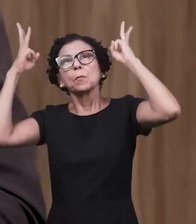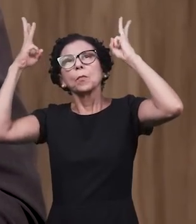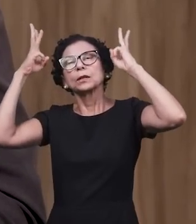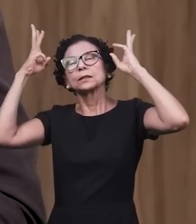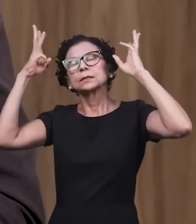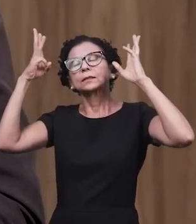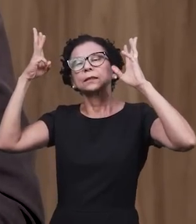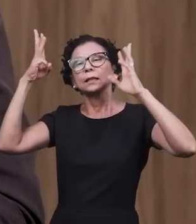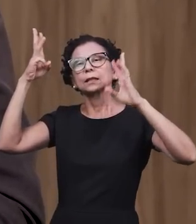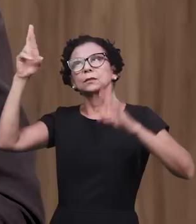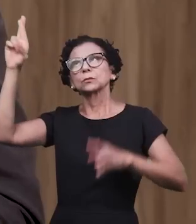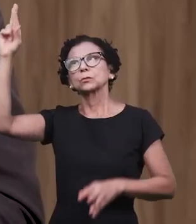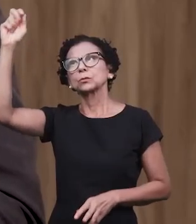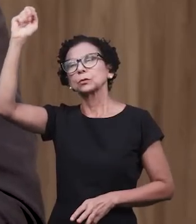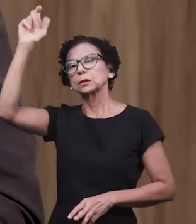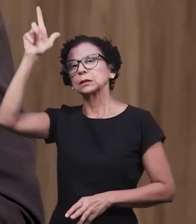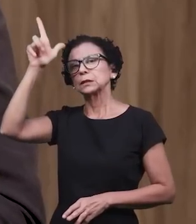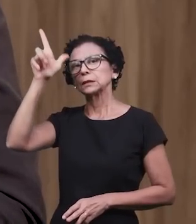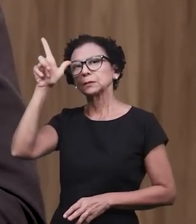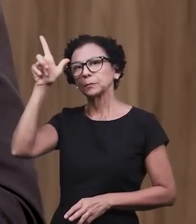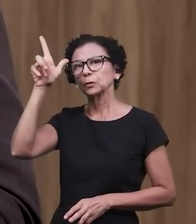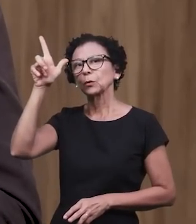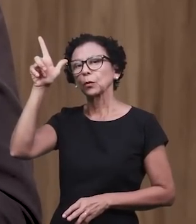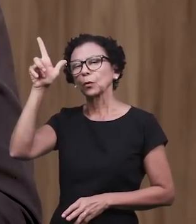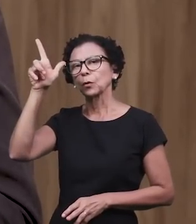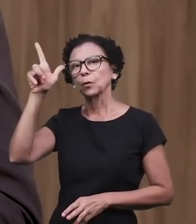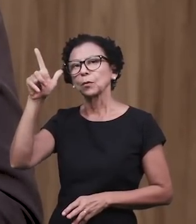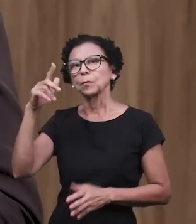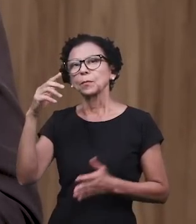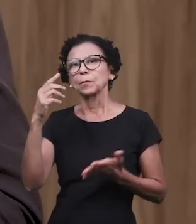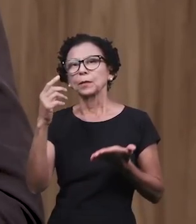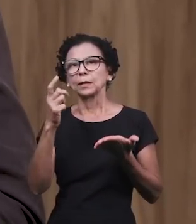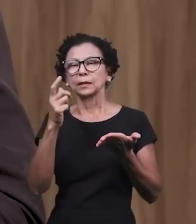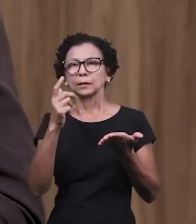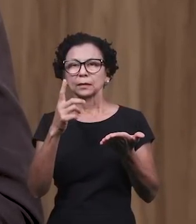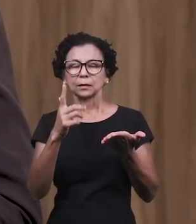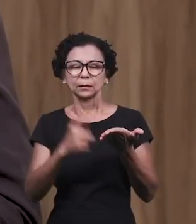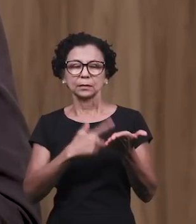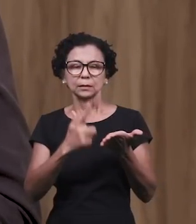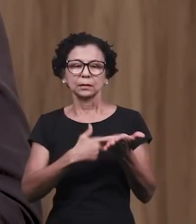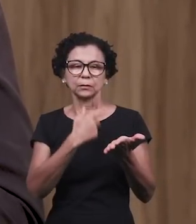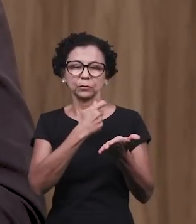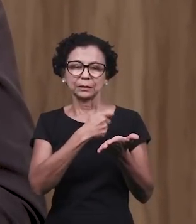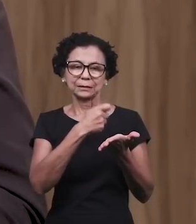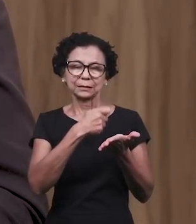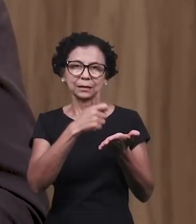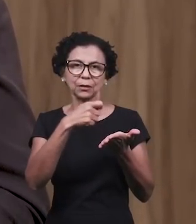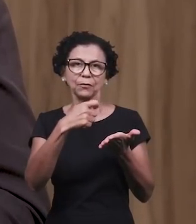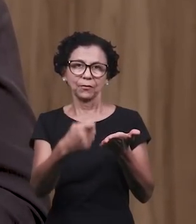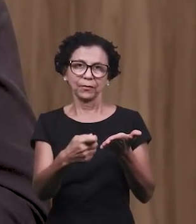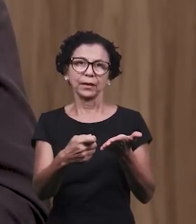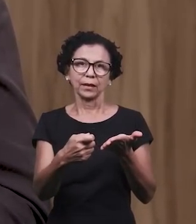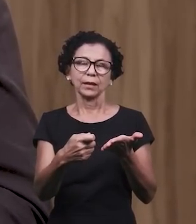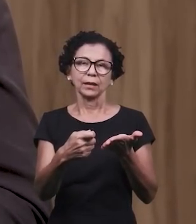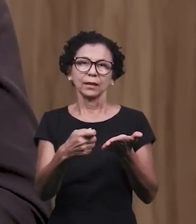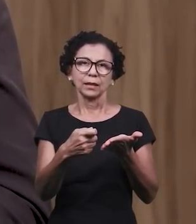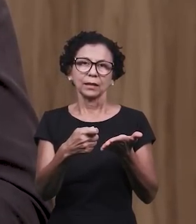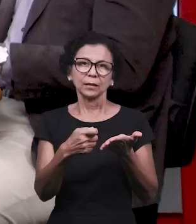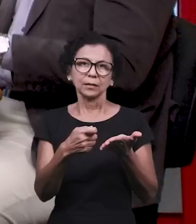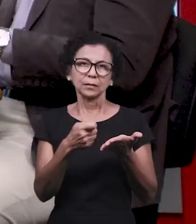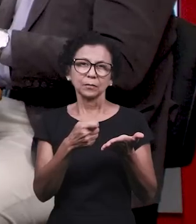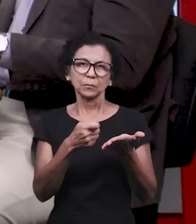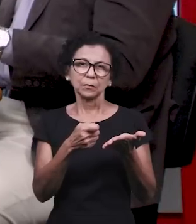Abraão, nós gostaríamos agora de mostrar o mapa. Pedir para colocar o mapa na tela. Lá